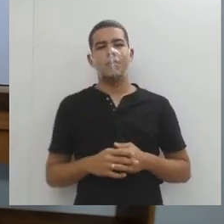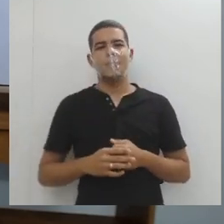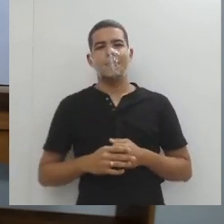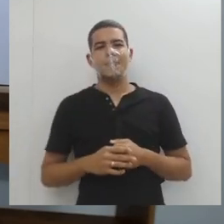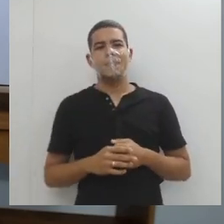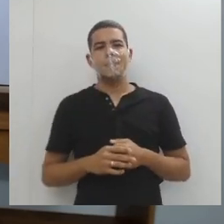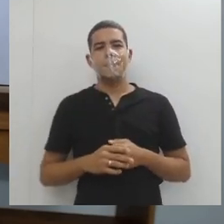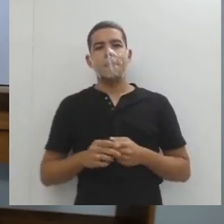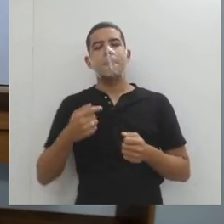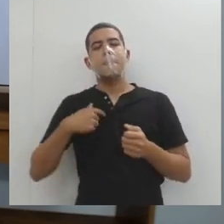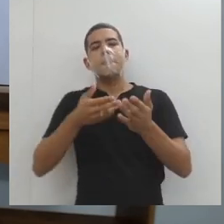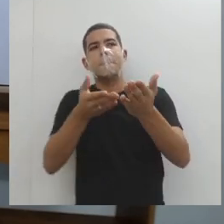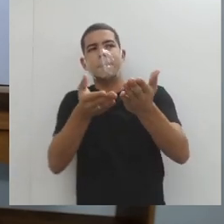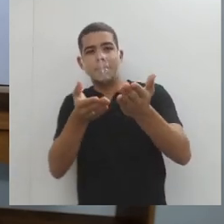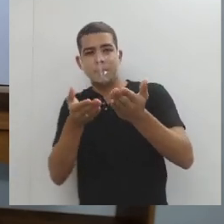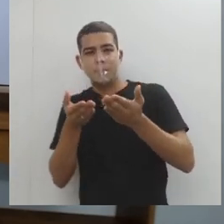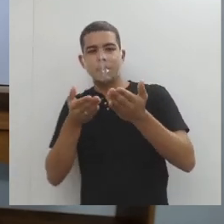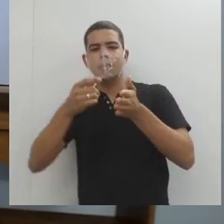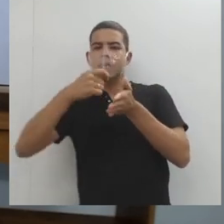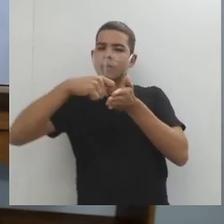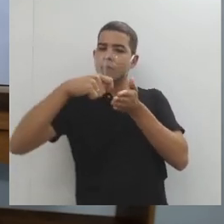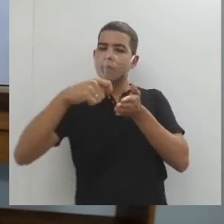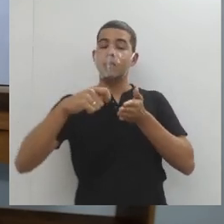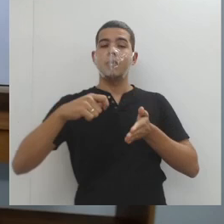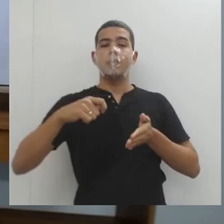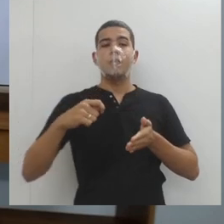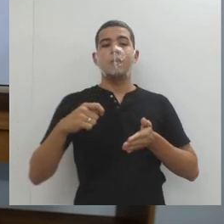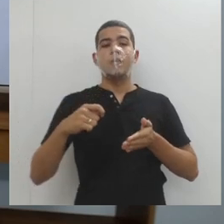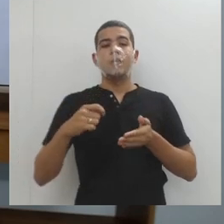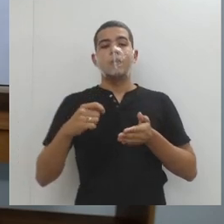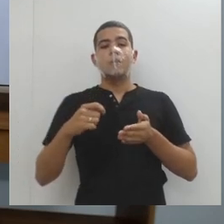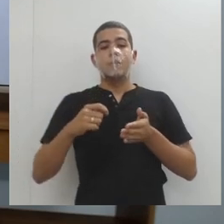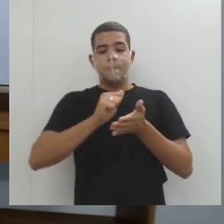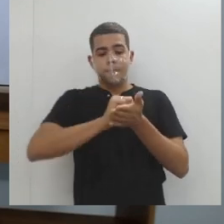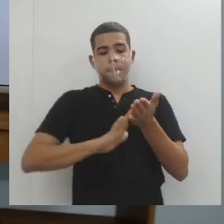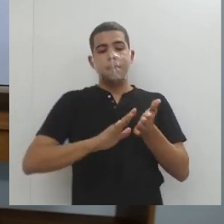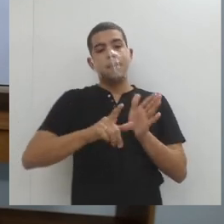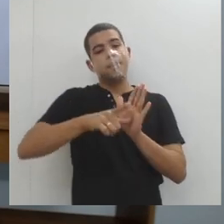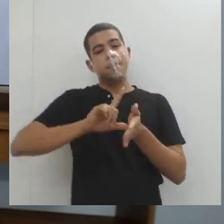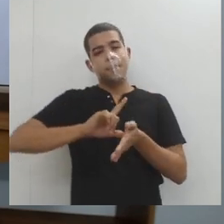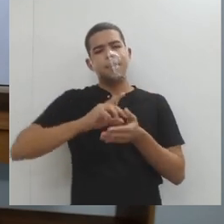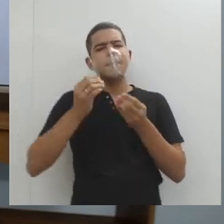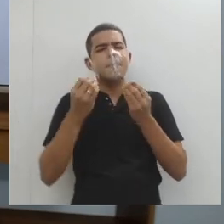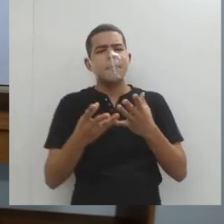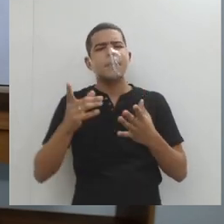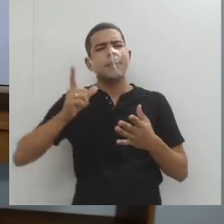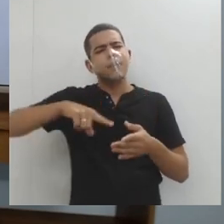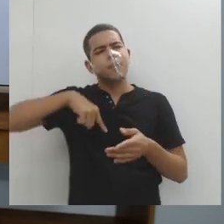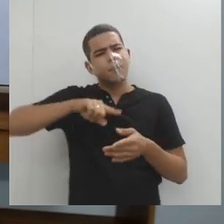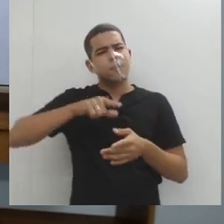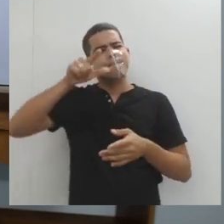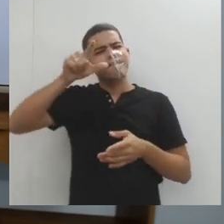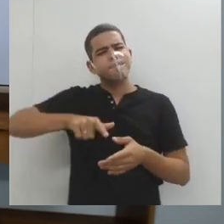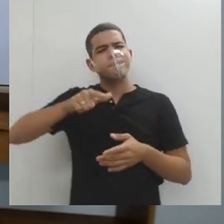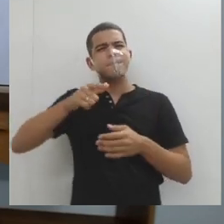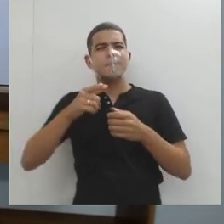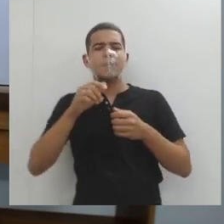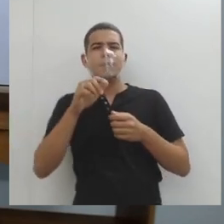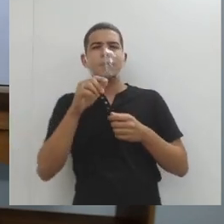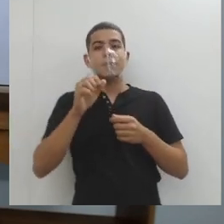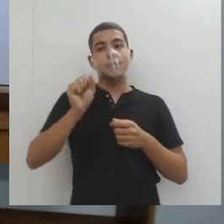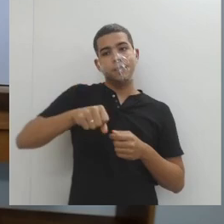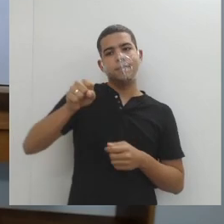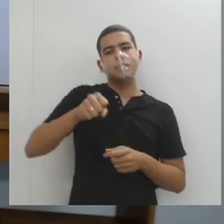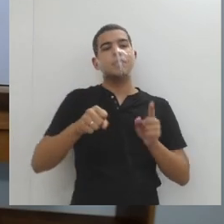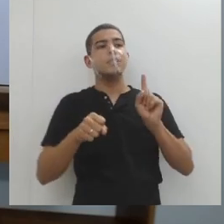para a gente ir lá para o quadro antes de resolvermos as atividades, tá certo? Para que a gente possa trabalhar mais uma vez as estruturas de